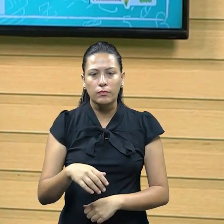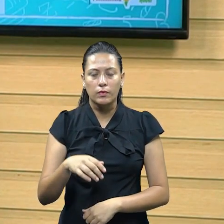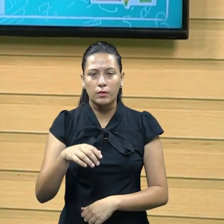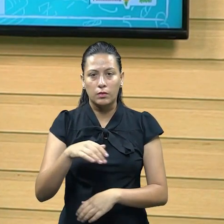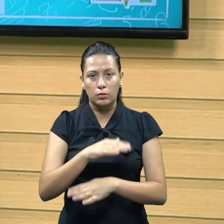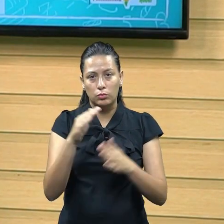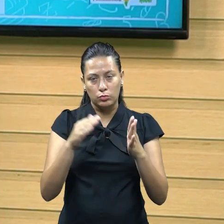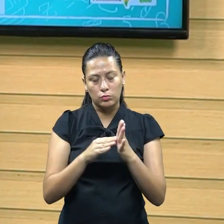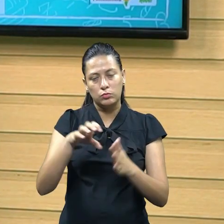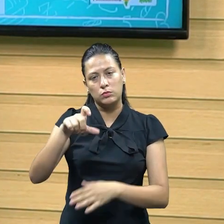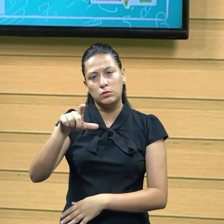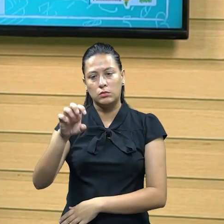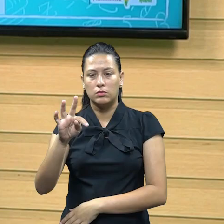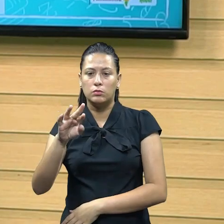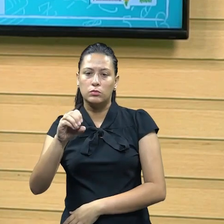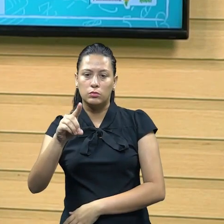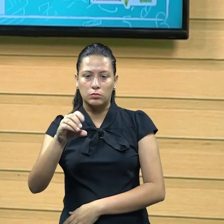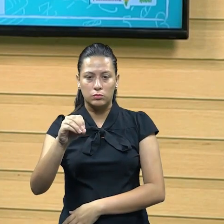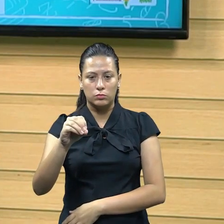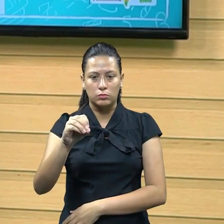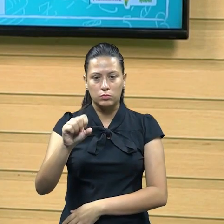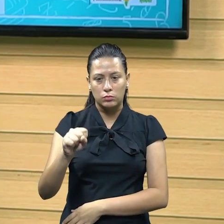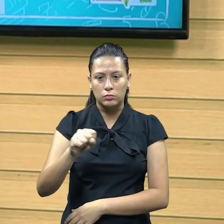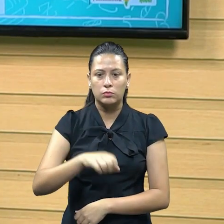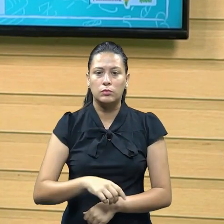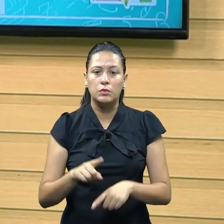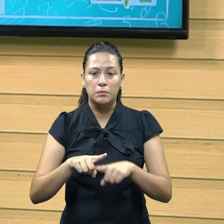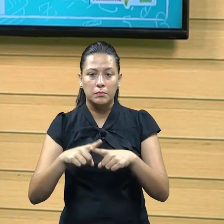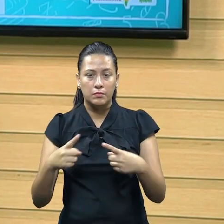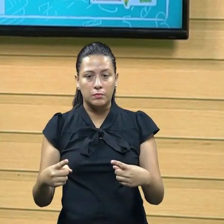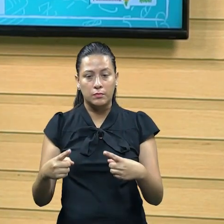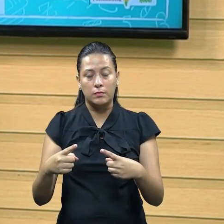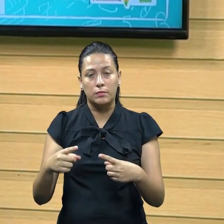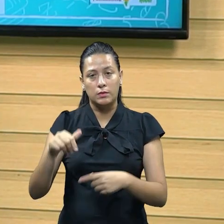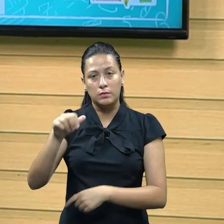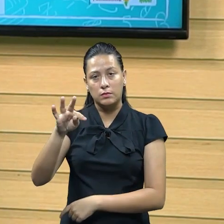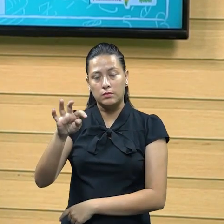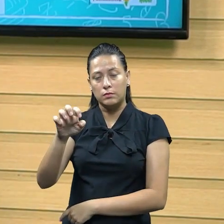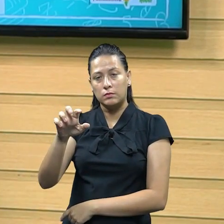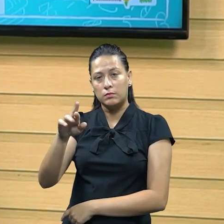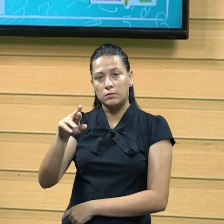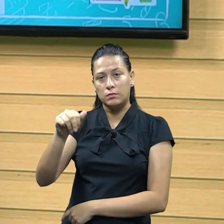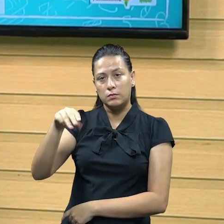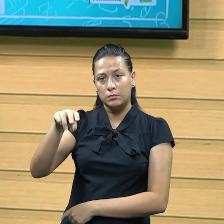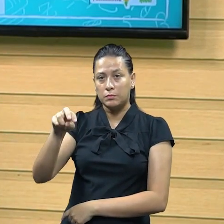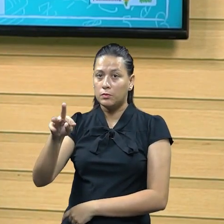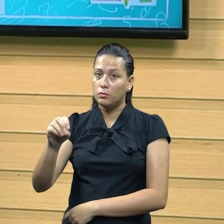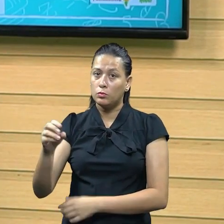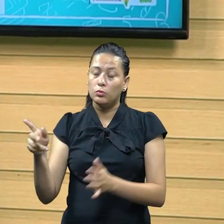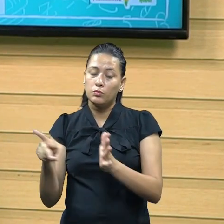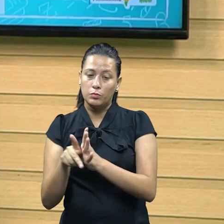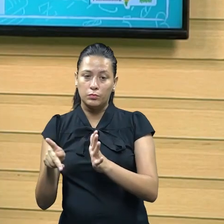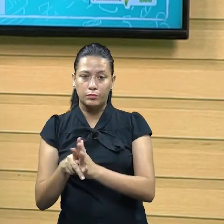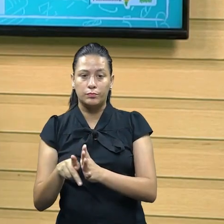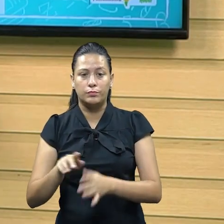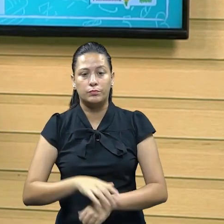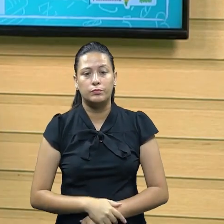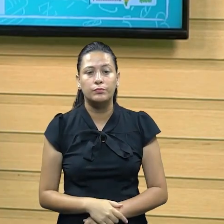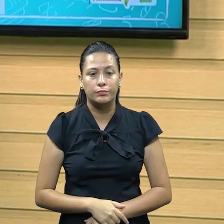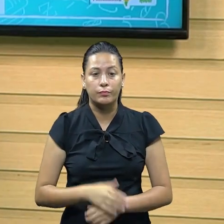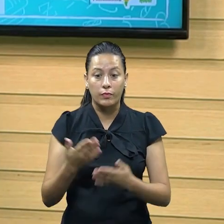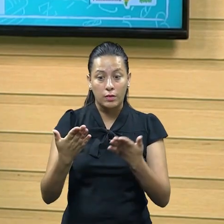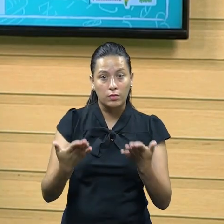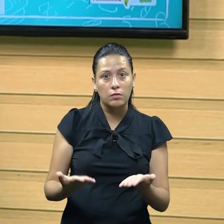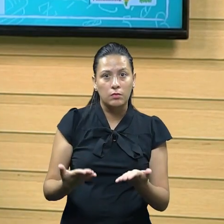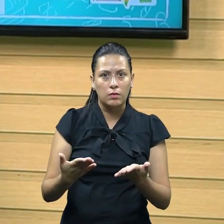vai proteger, vai garantir que quando houver uma queda de energia, não falte energia num